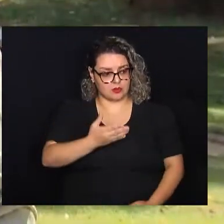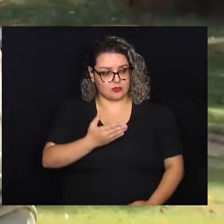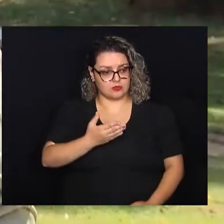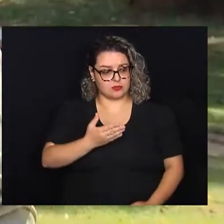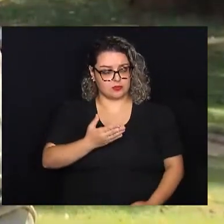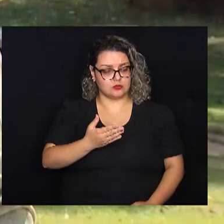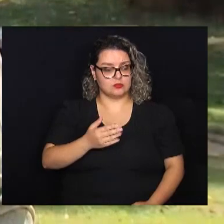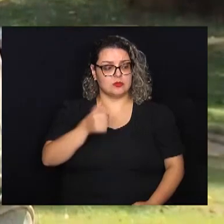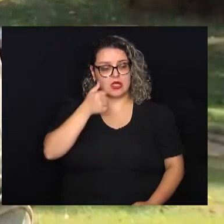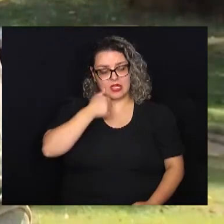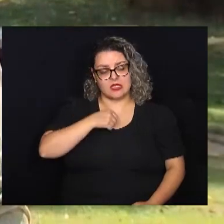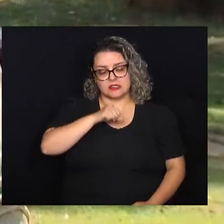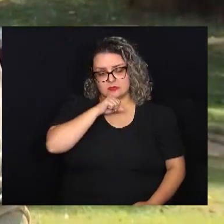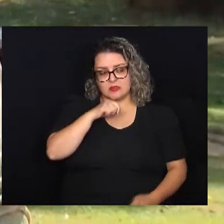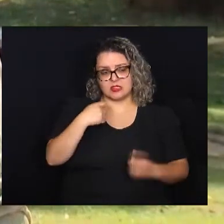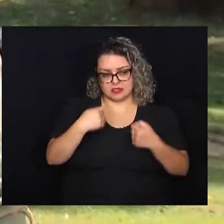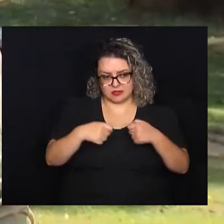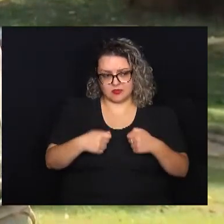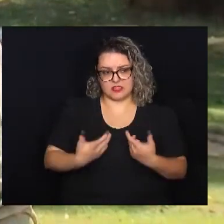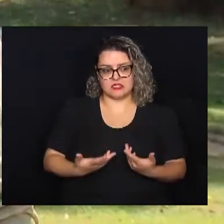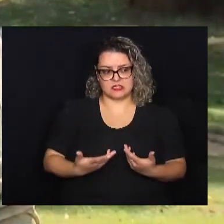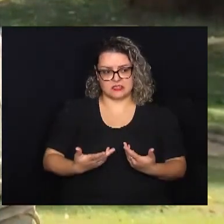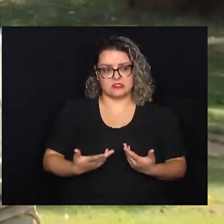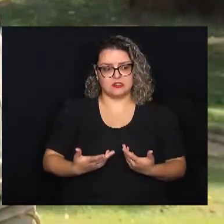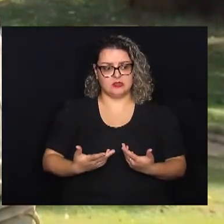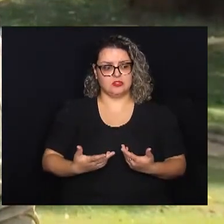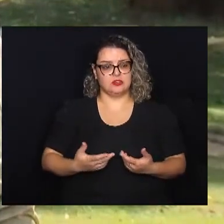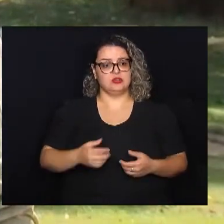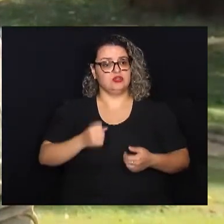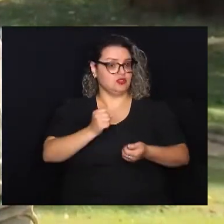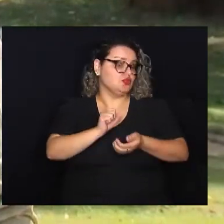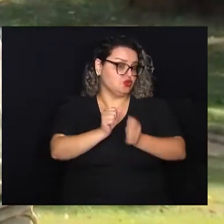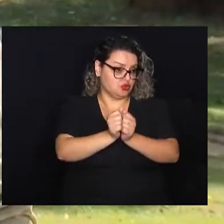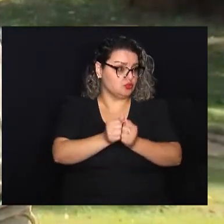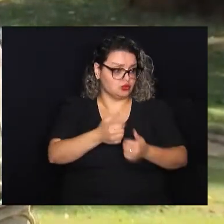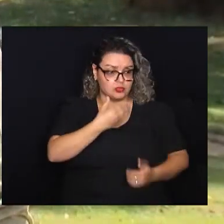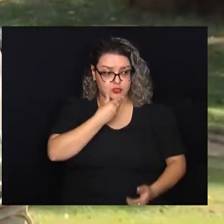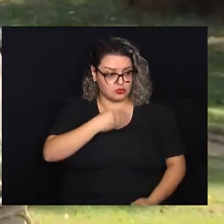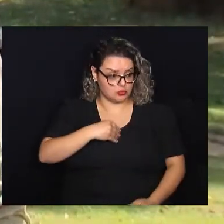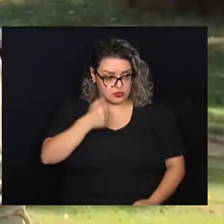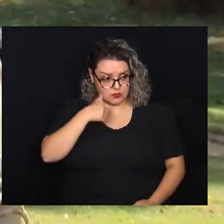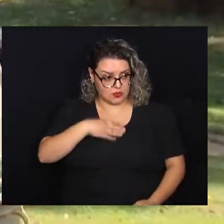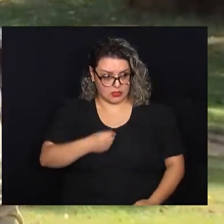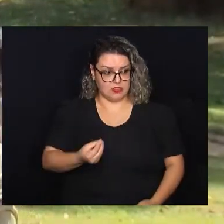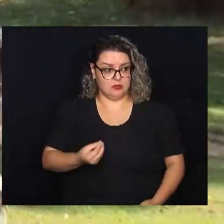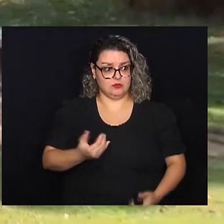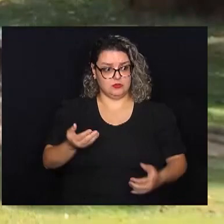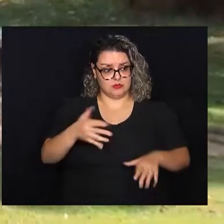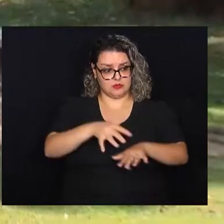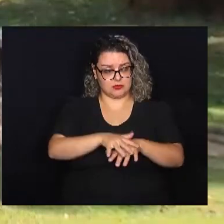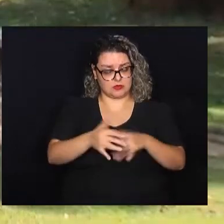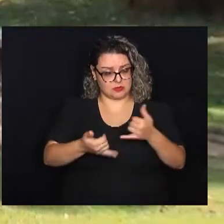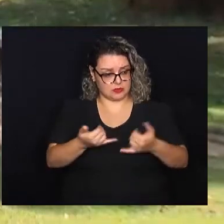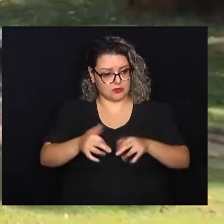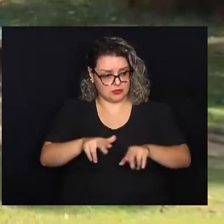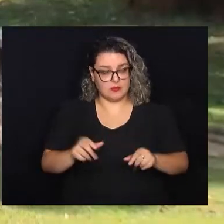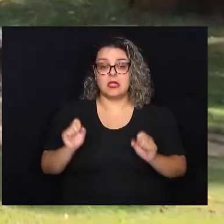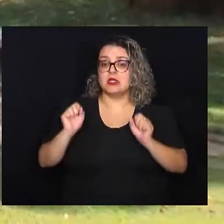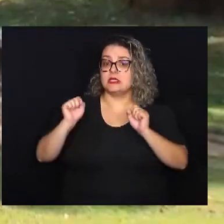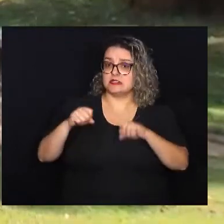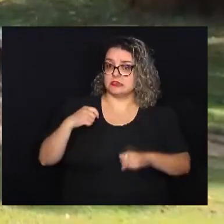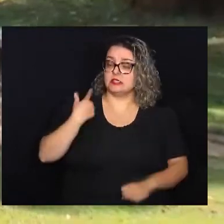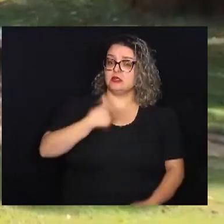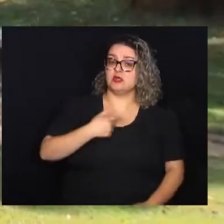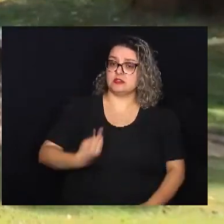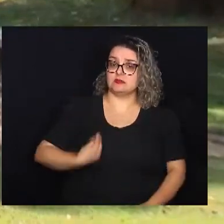através das mães que precisam sem ter a necessidade de trazer os filhos no parque poder inclui-los nas brincadeiras sim na verdade nós vivemos